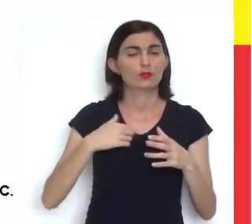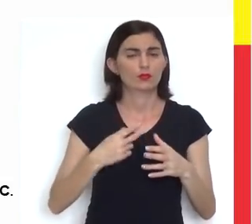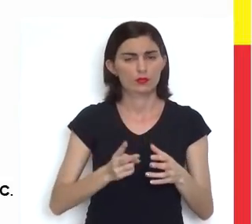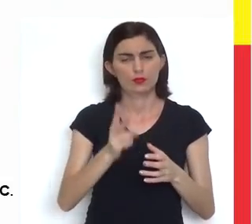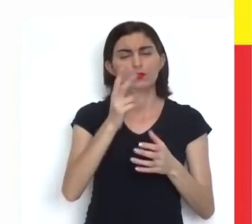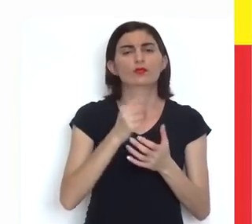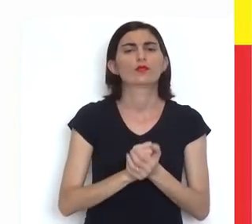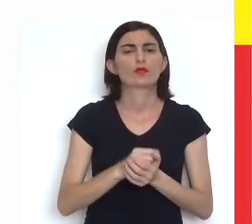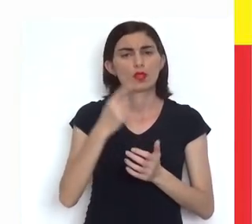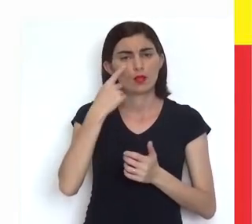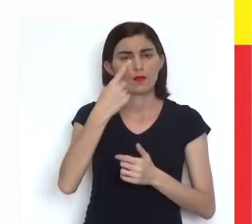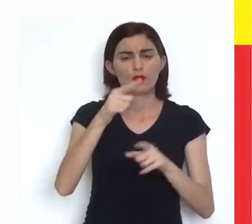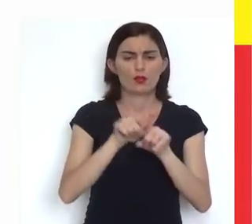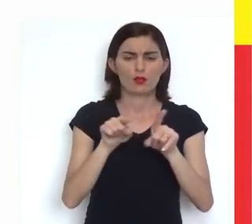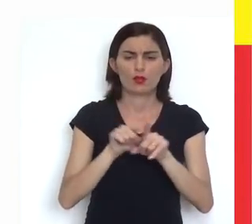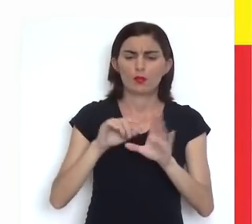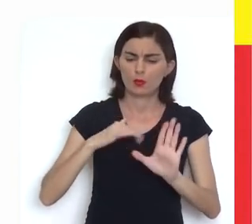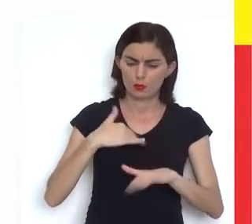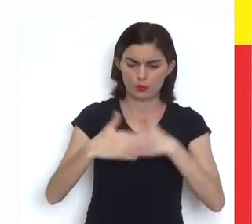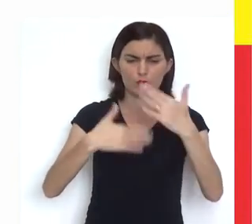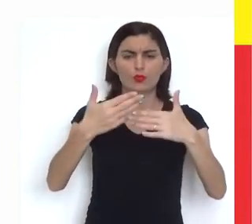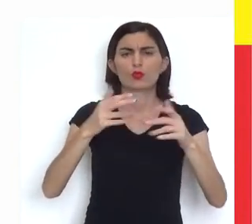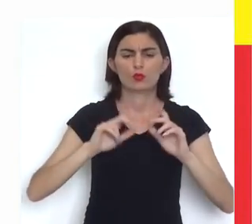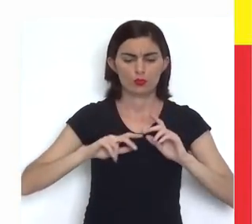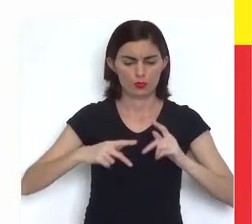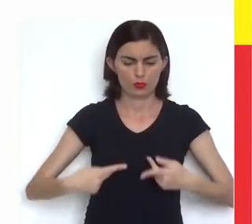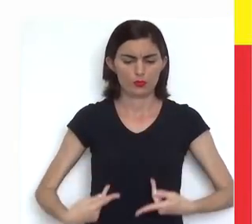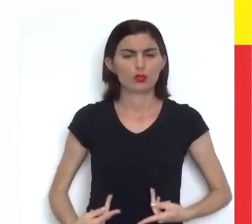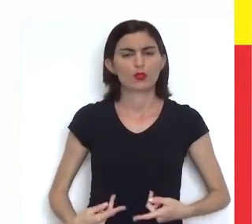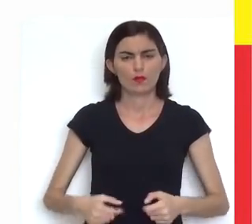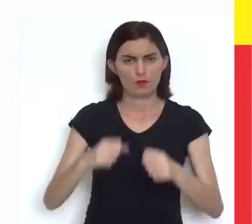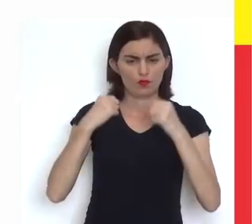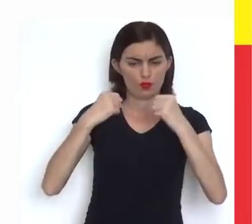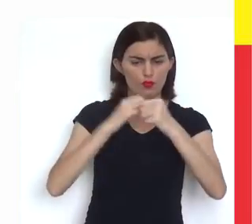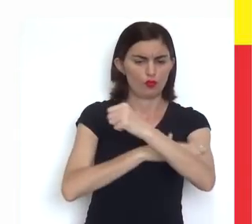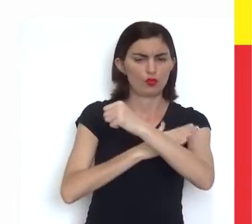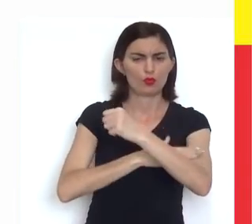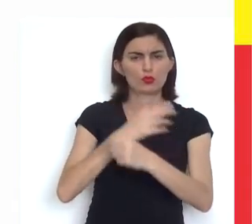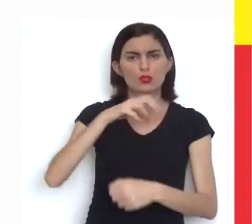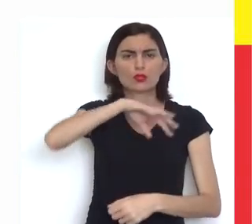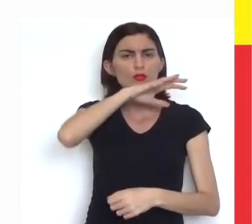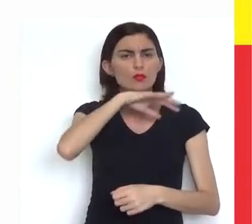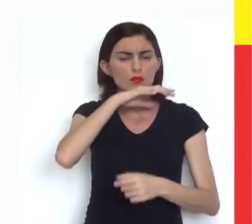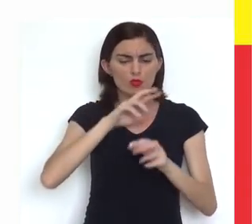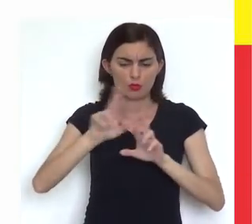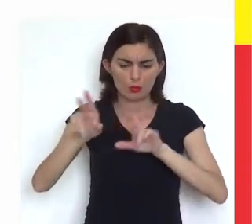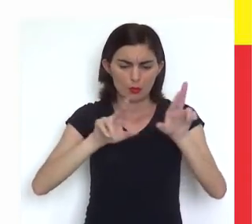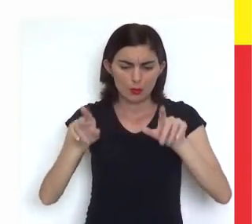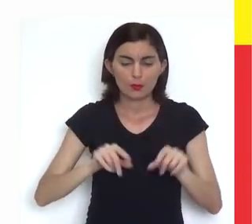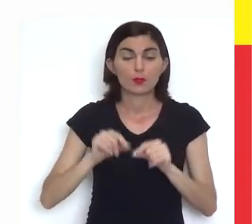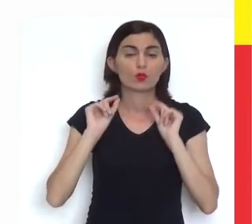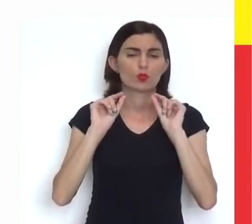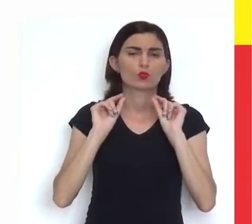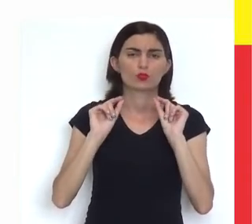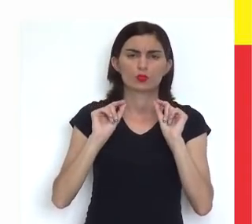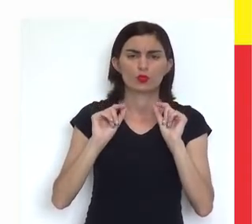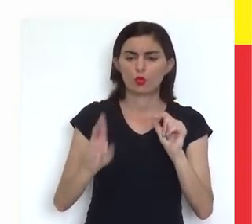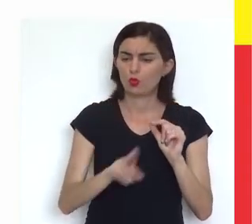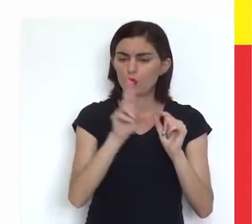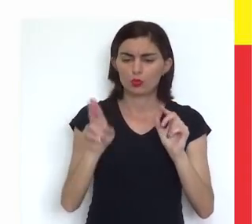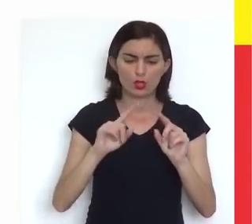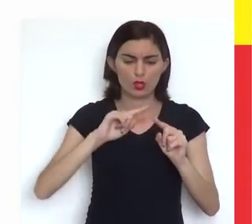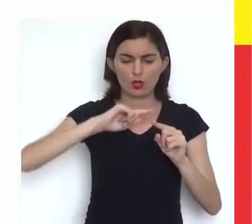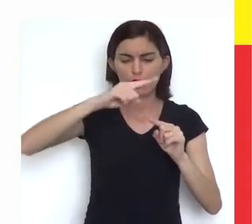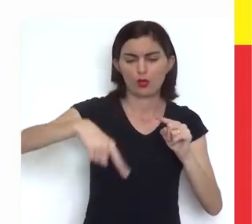Vamos continuar. A gente vai ver que o meio de propulsão humana, tá, e força animal, ele pode funcionar de várias formas com a utilização